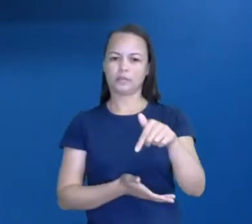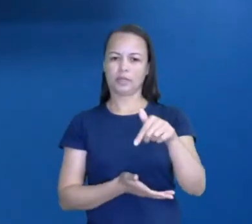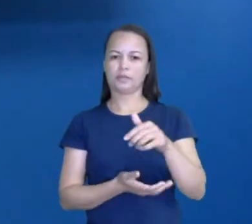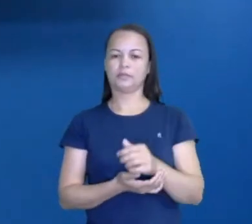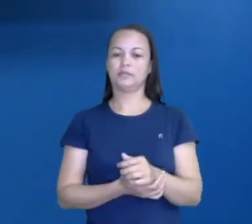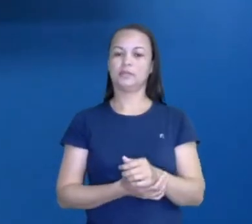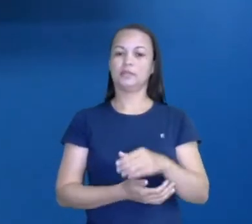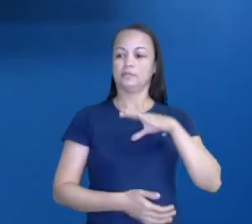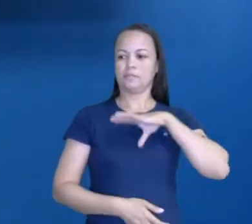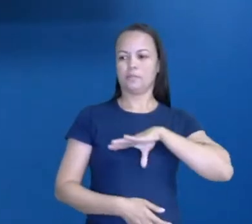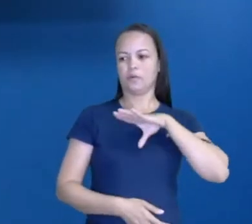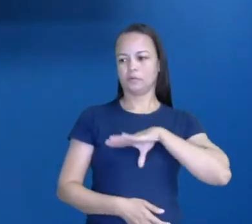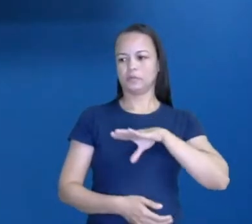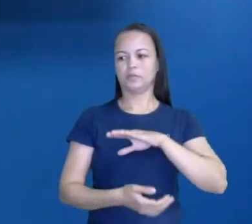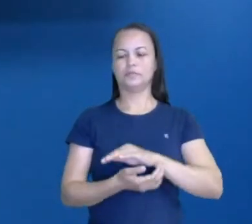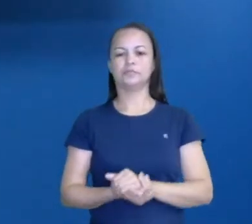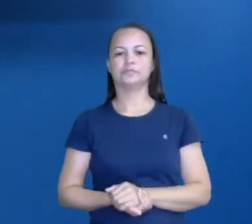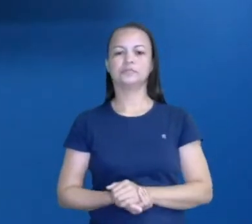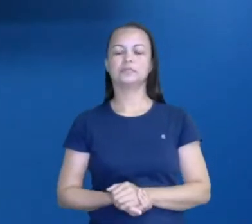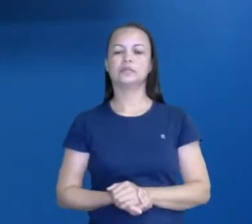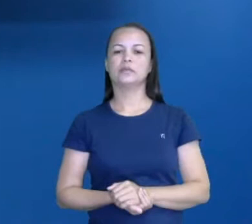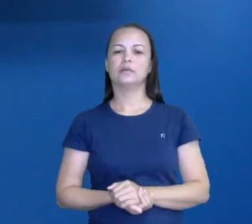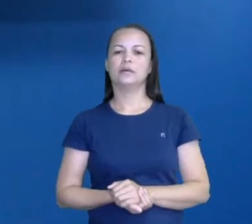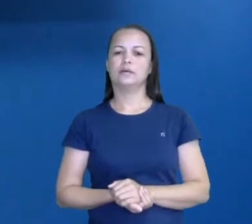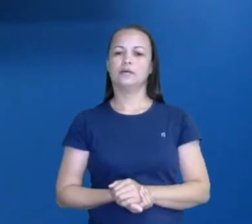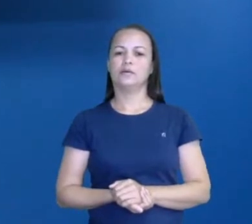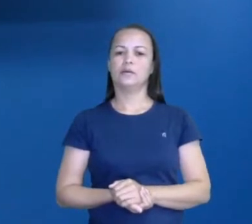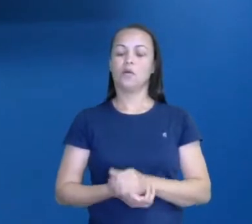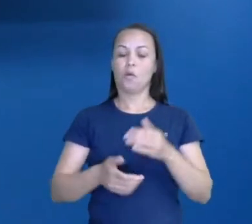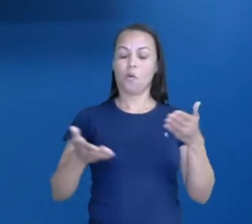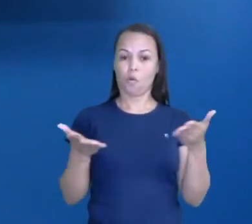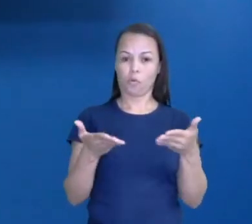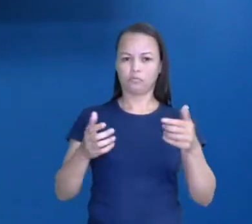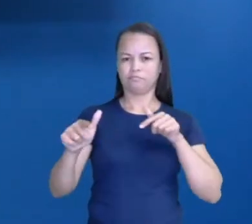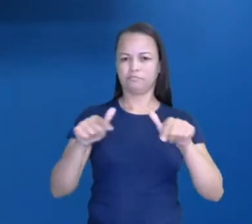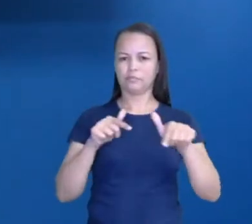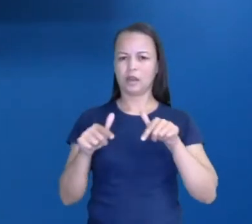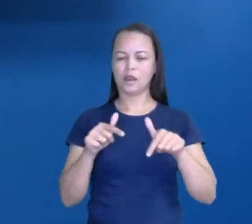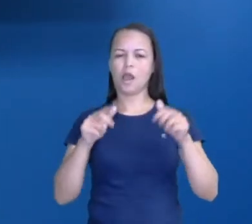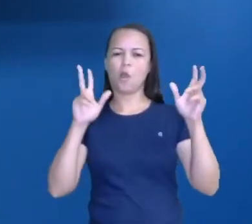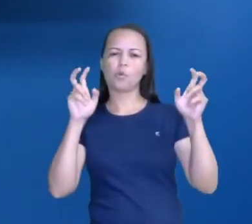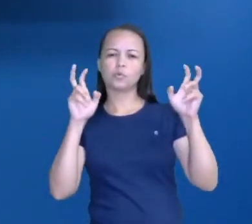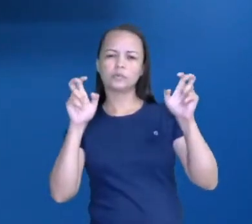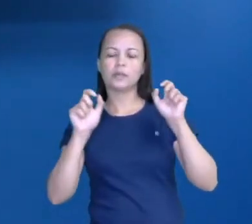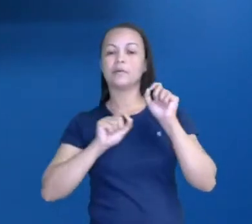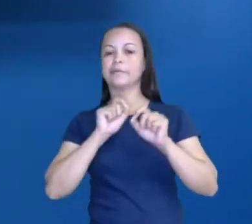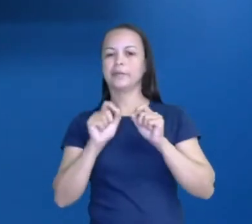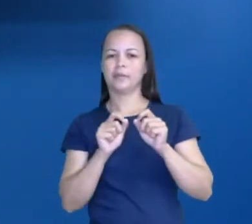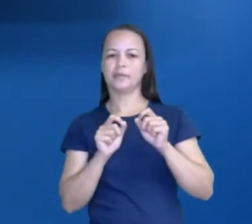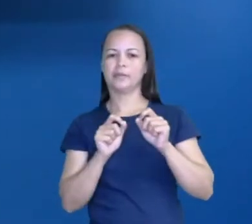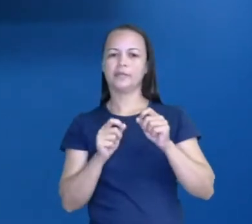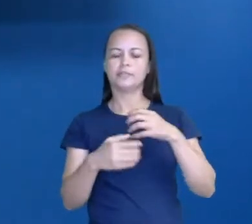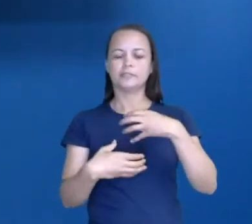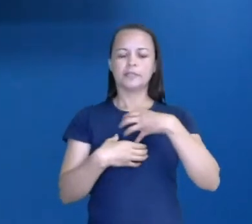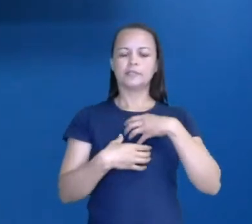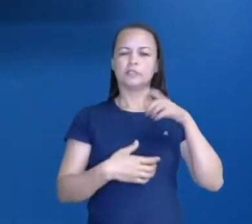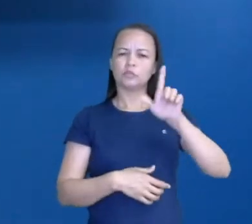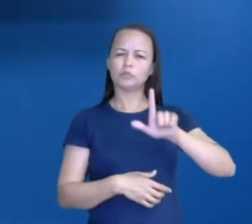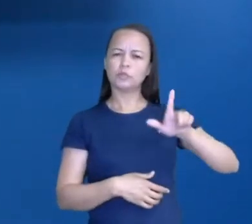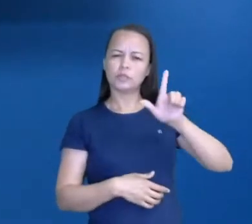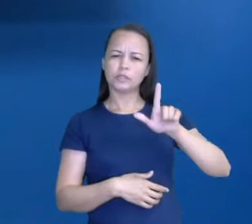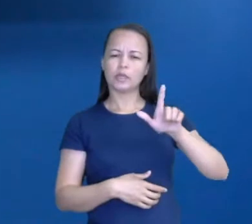Língua Portuguesa. E hoje vamos trabalhar o seguinte tema: sentido literal e